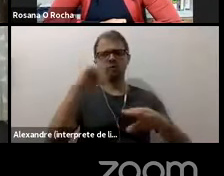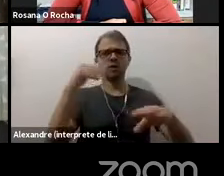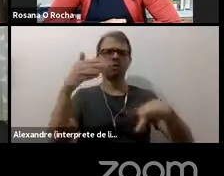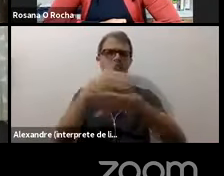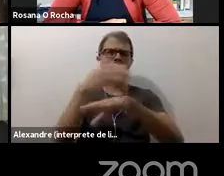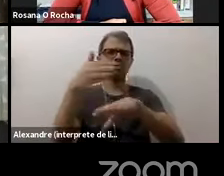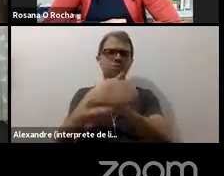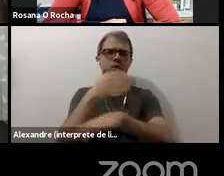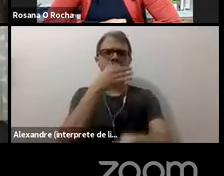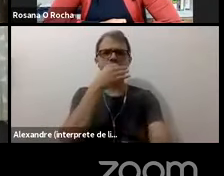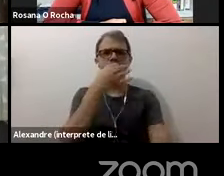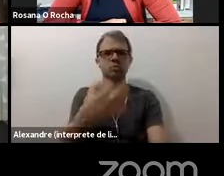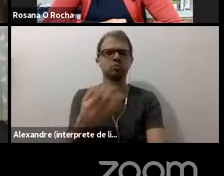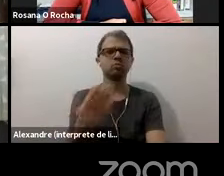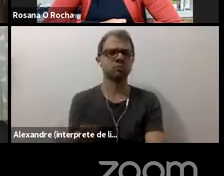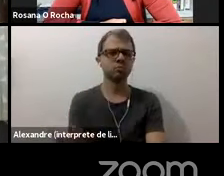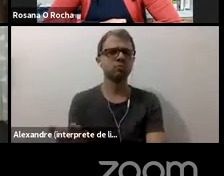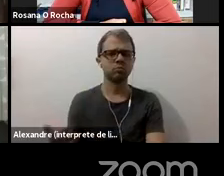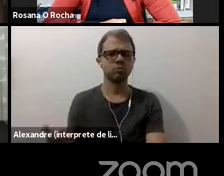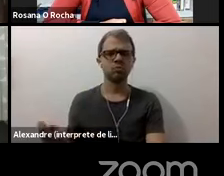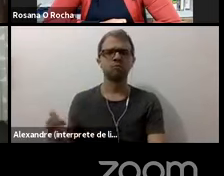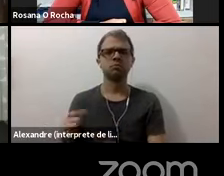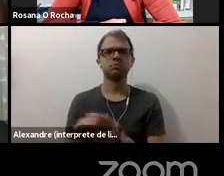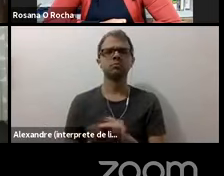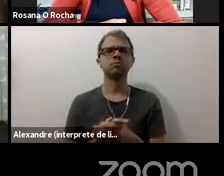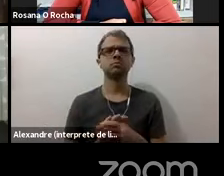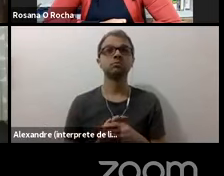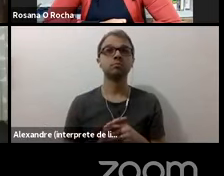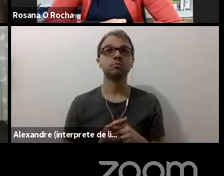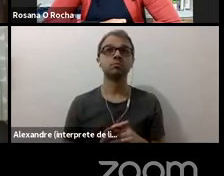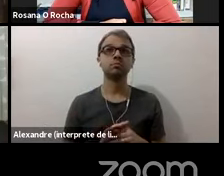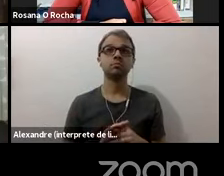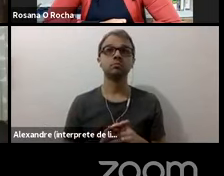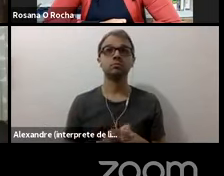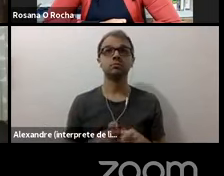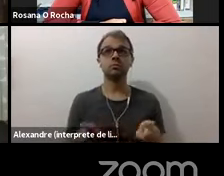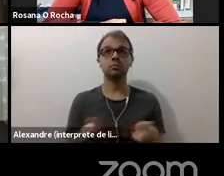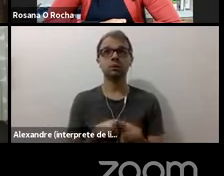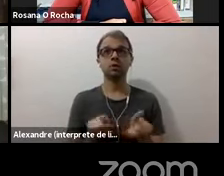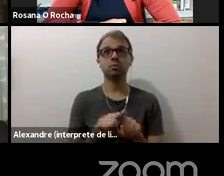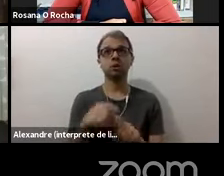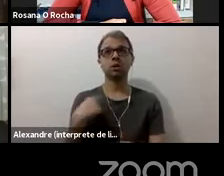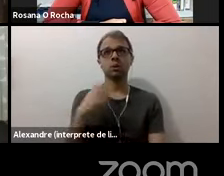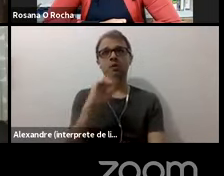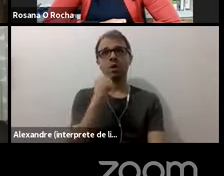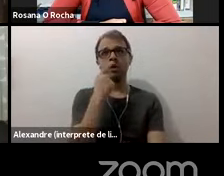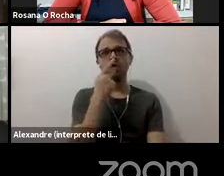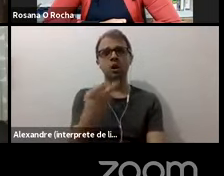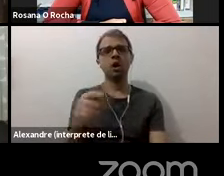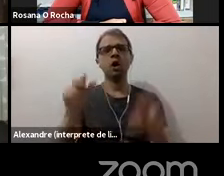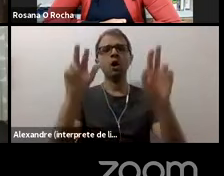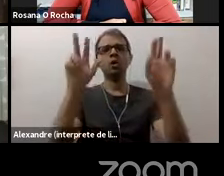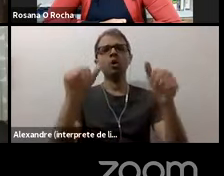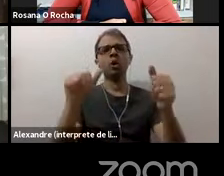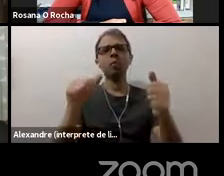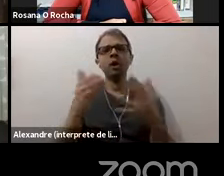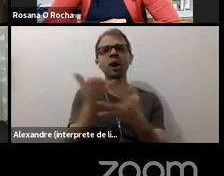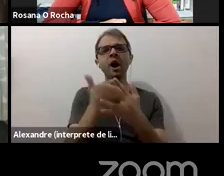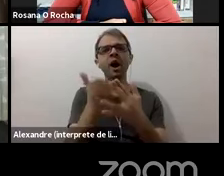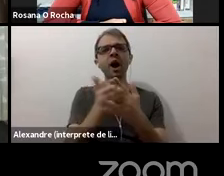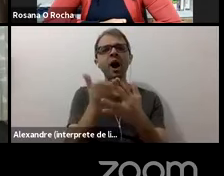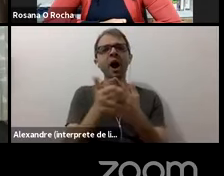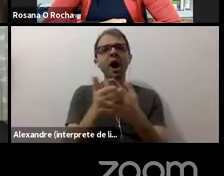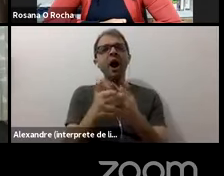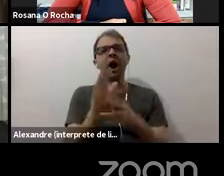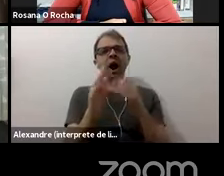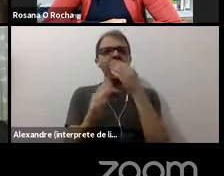então, assim, é bem para acolher os sentimentos desse momento. E acho que aí eu vou falar um pouco do recreio, que aí a gente pode falar com as meninas todas juntas. As